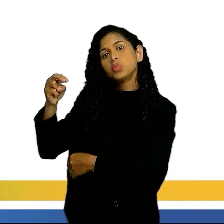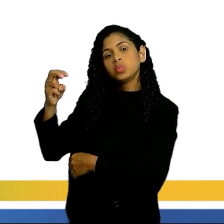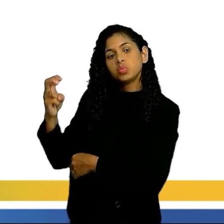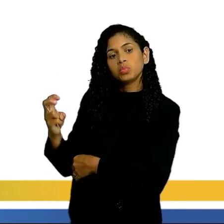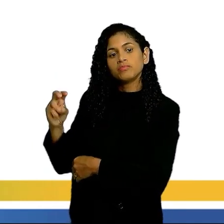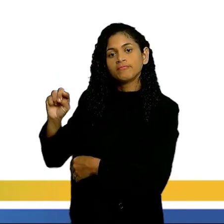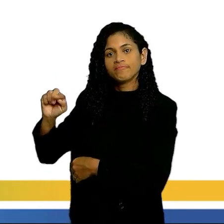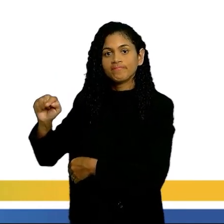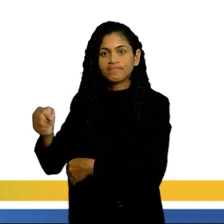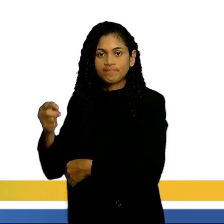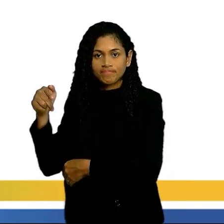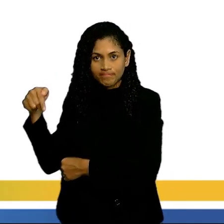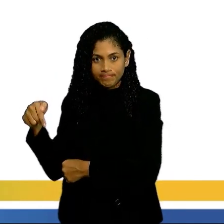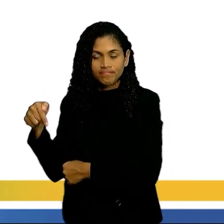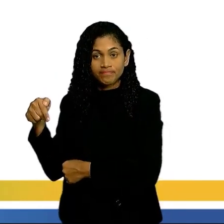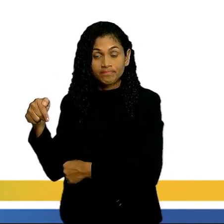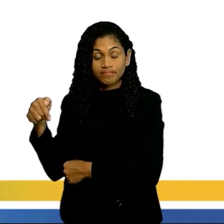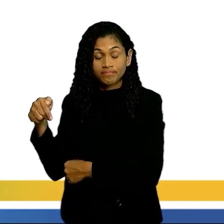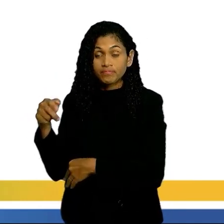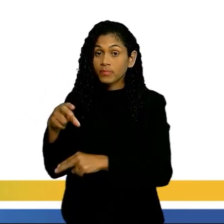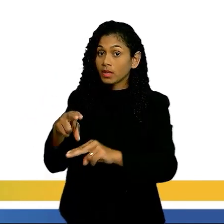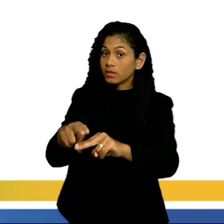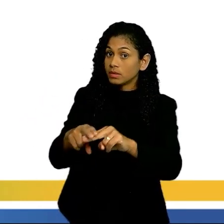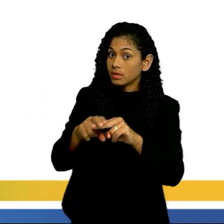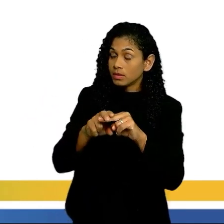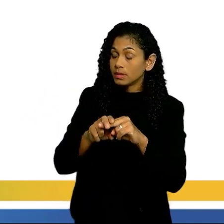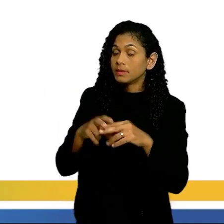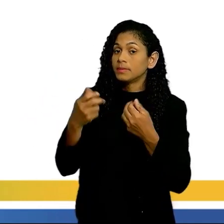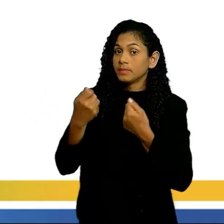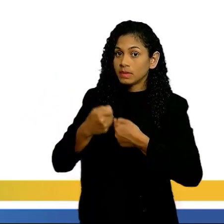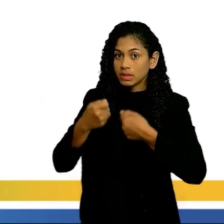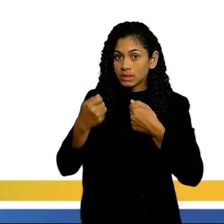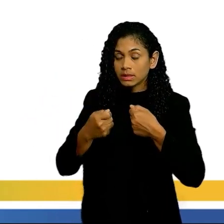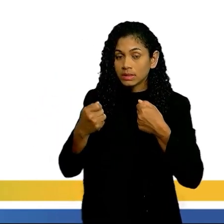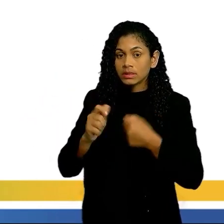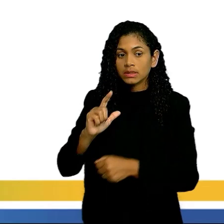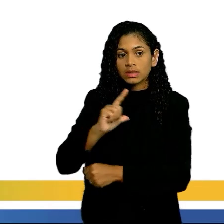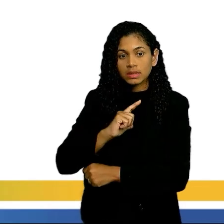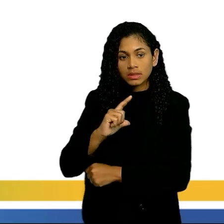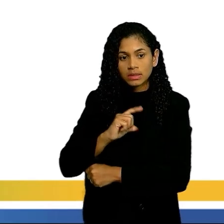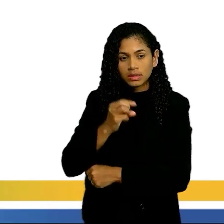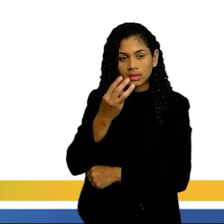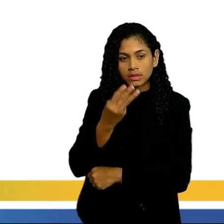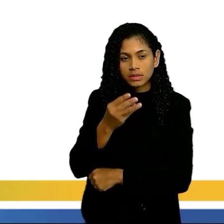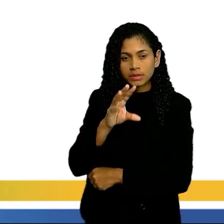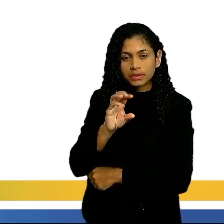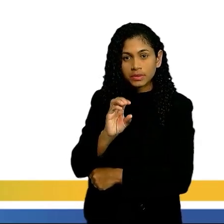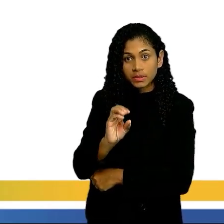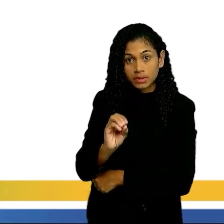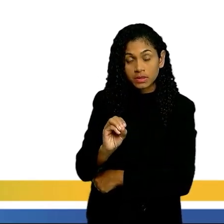Logo, para obter 30 litros de refrigerante, são necessários